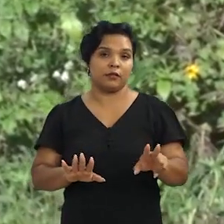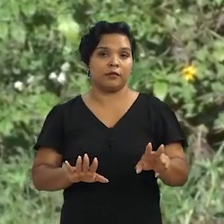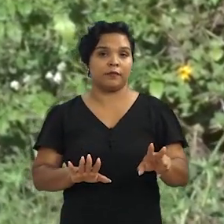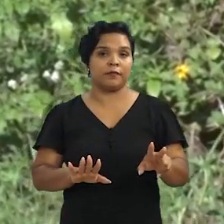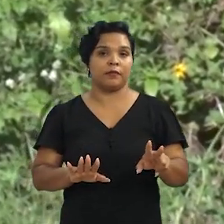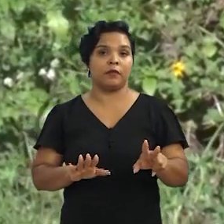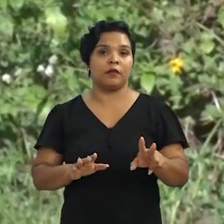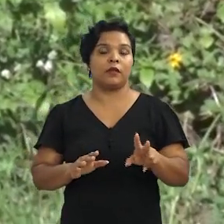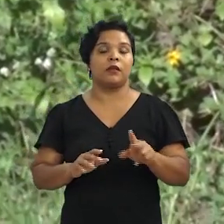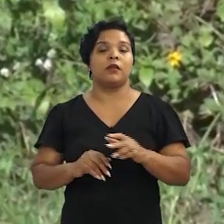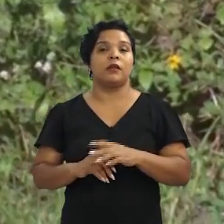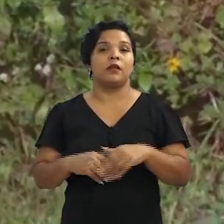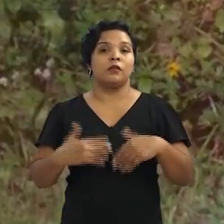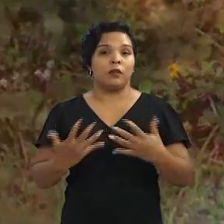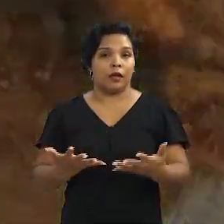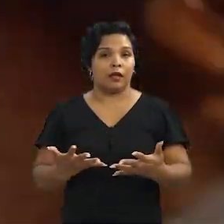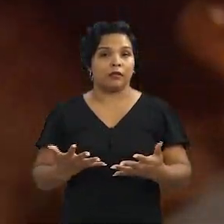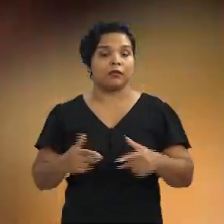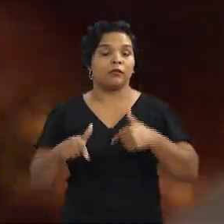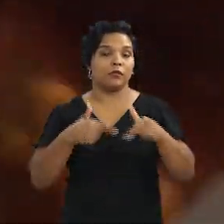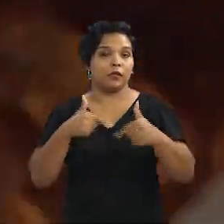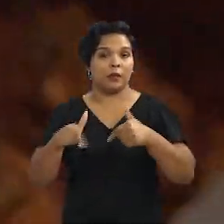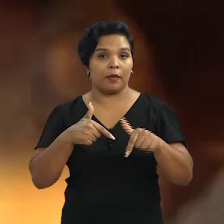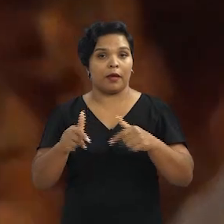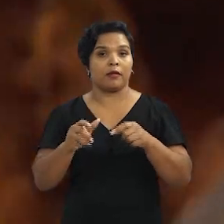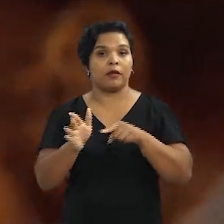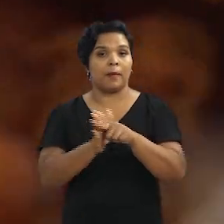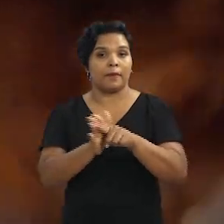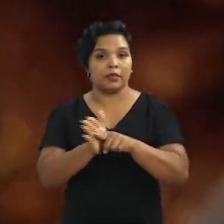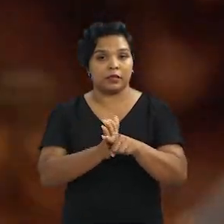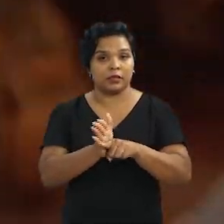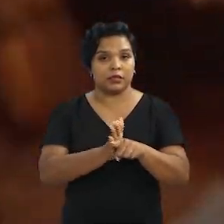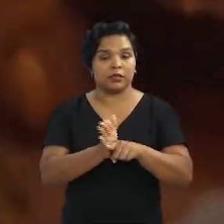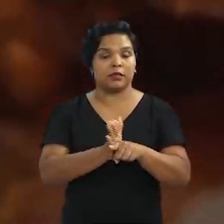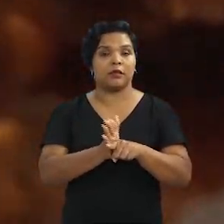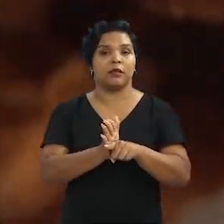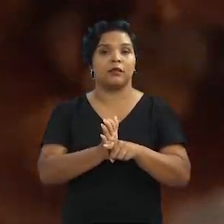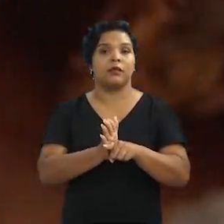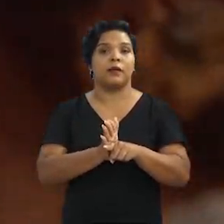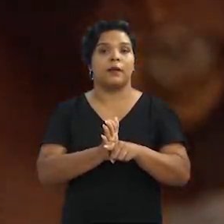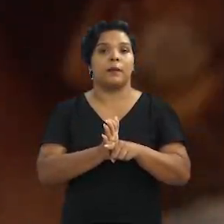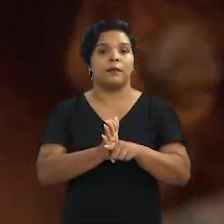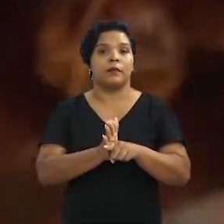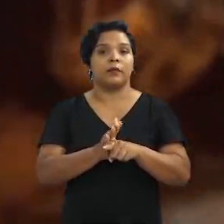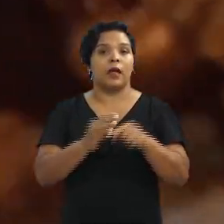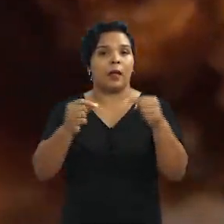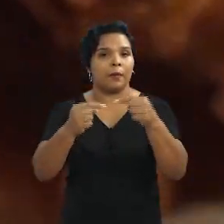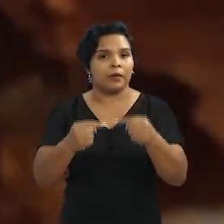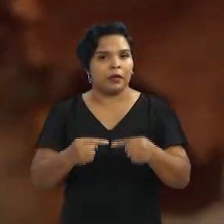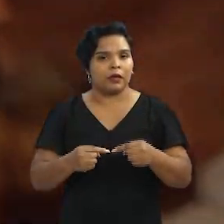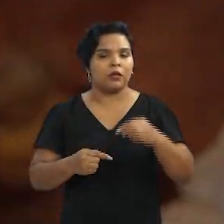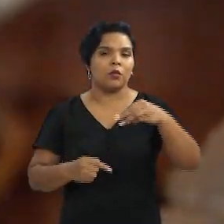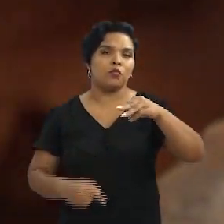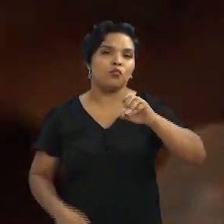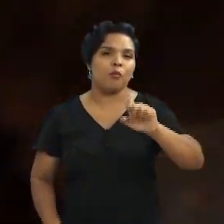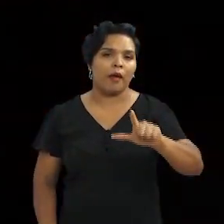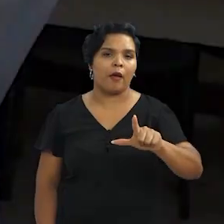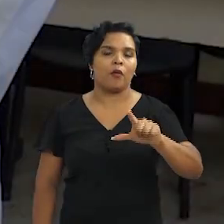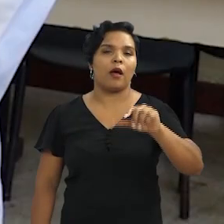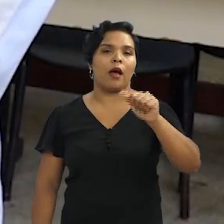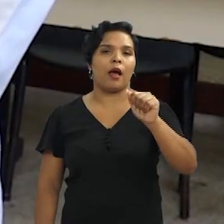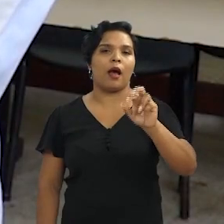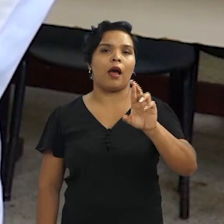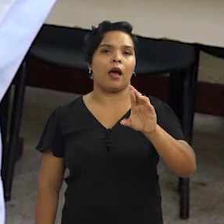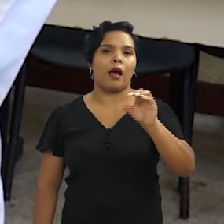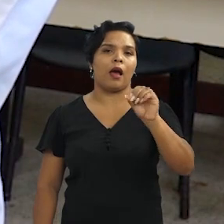vegetação diferente, períodos diferentes. E no caso desse trabalho, é o trabalho que a gente está aplicando com mel de